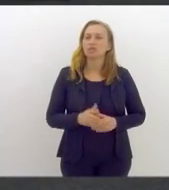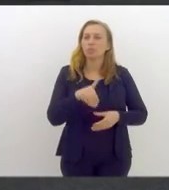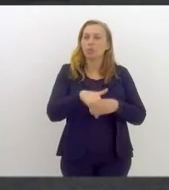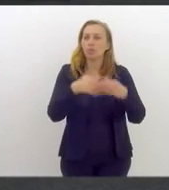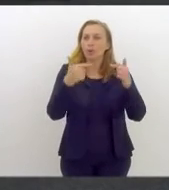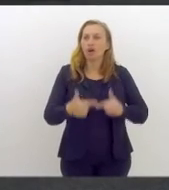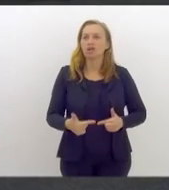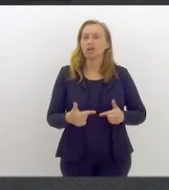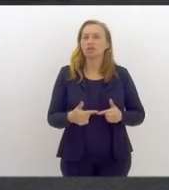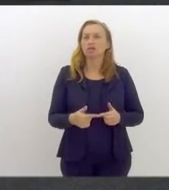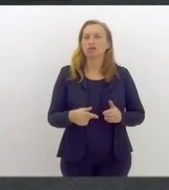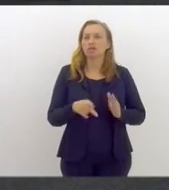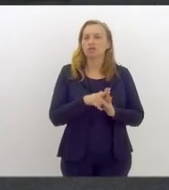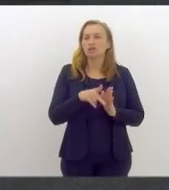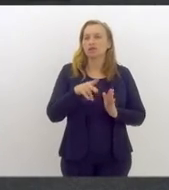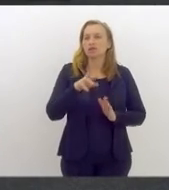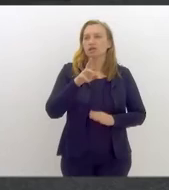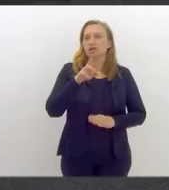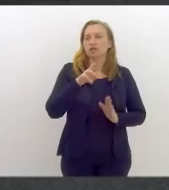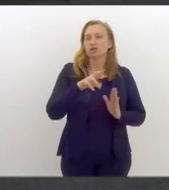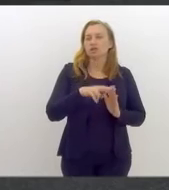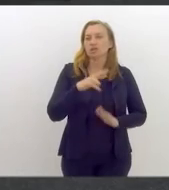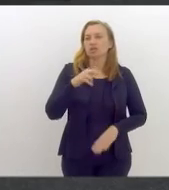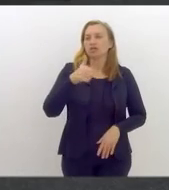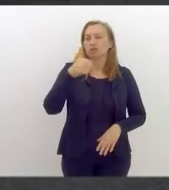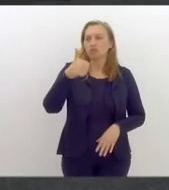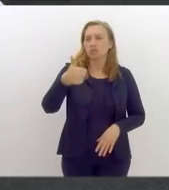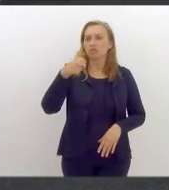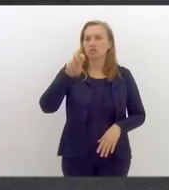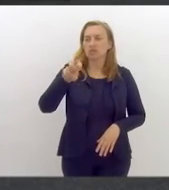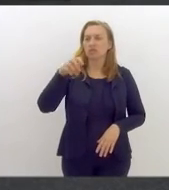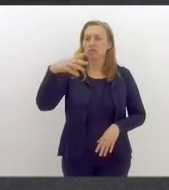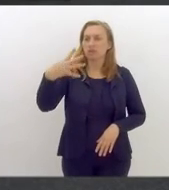abstenção ao projeto 1540.